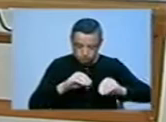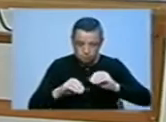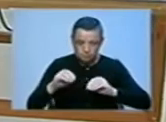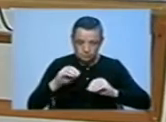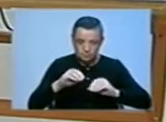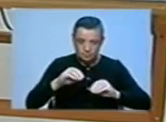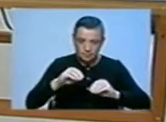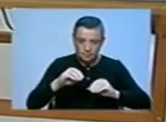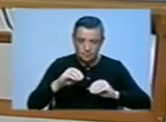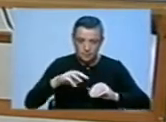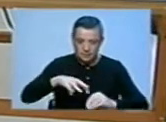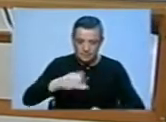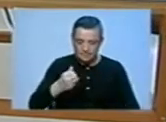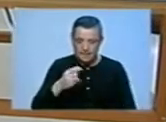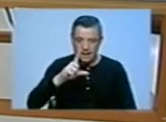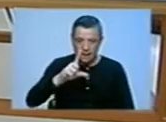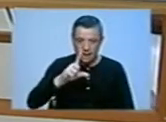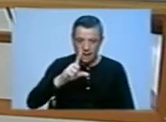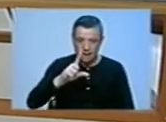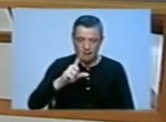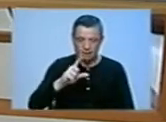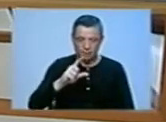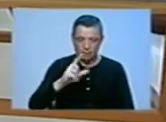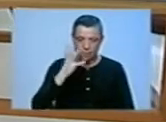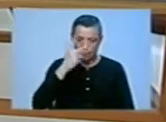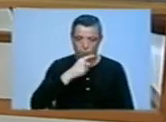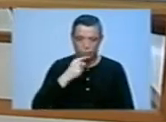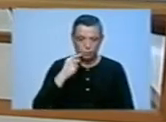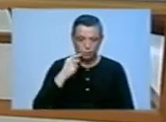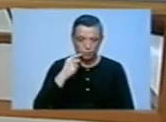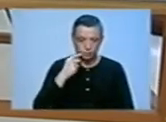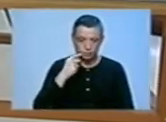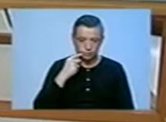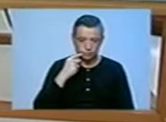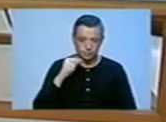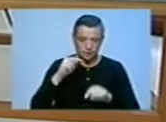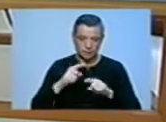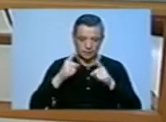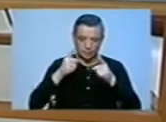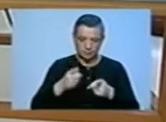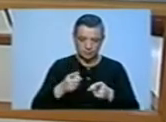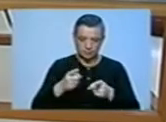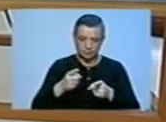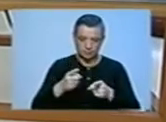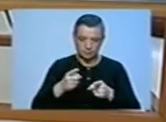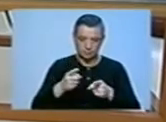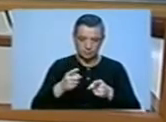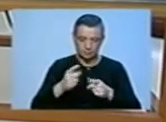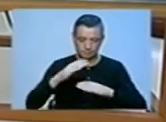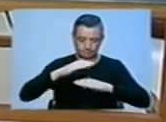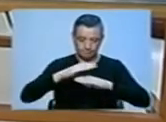e maria folhas colocar e colocar estas algas uma placa de